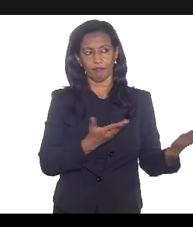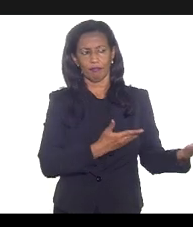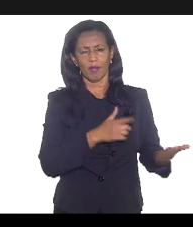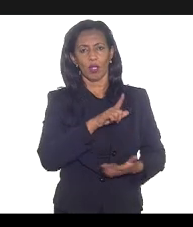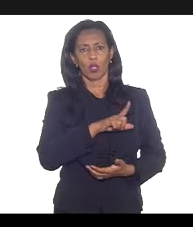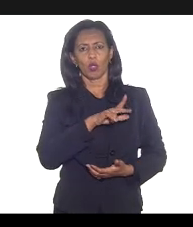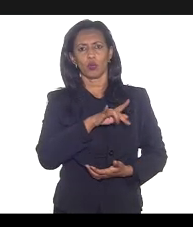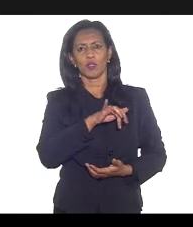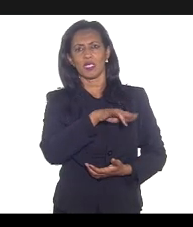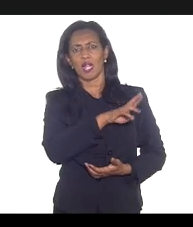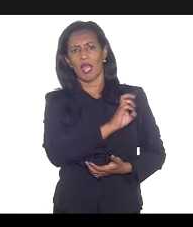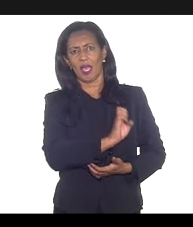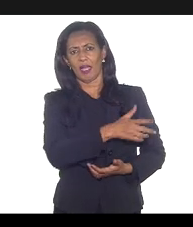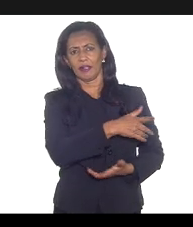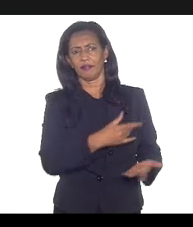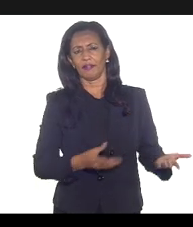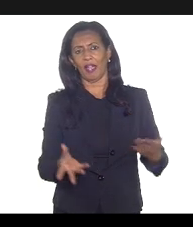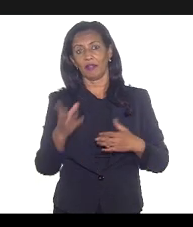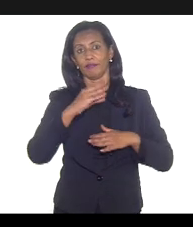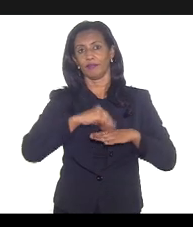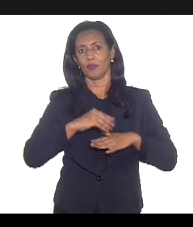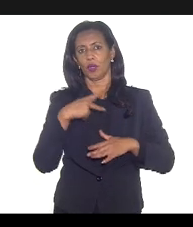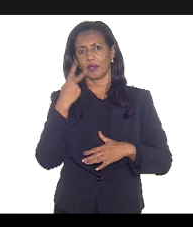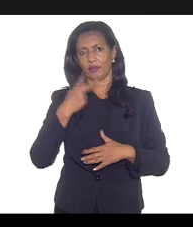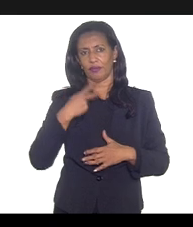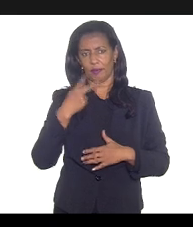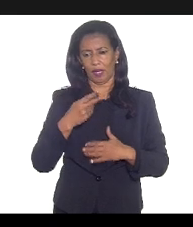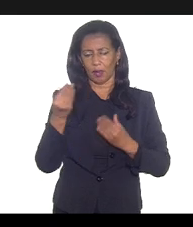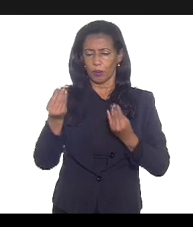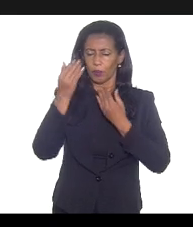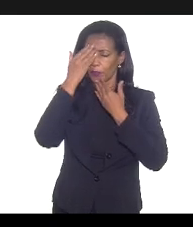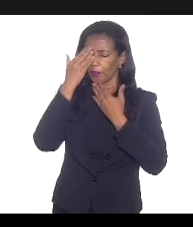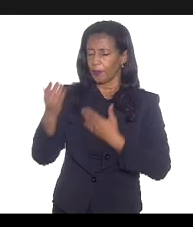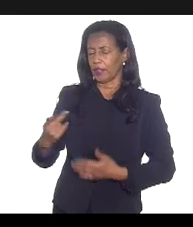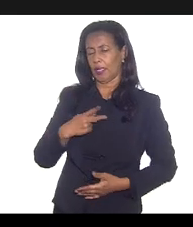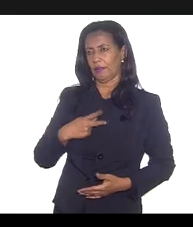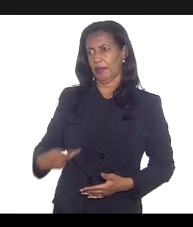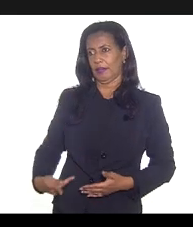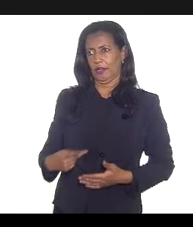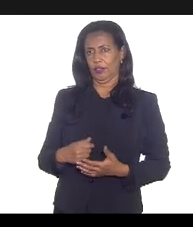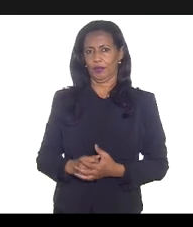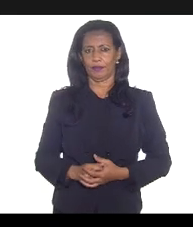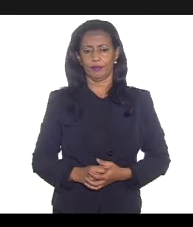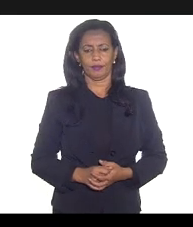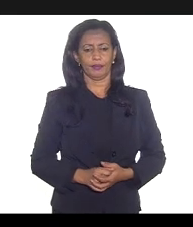Rosilene, que vai concluir nossa fala. Muito obrigado, presidente.